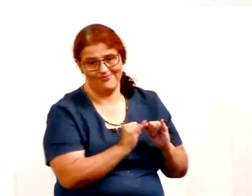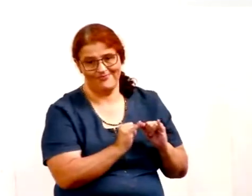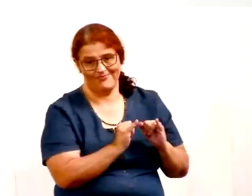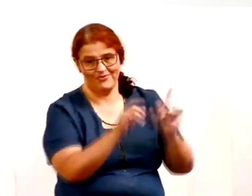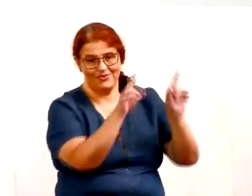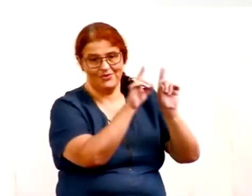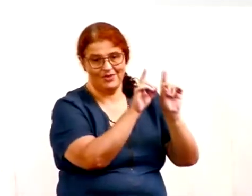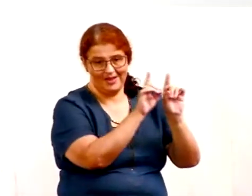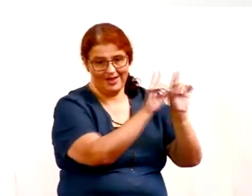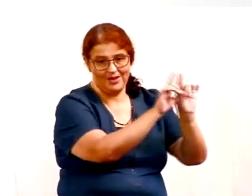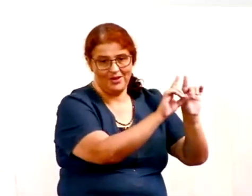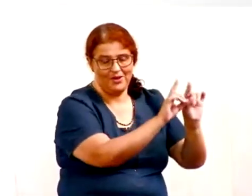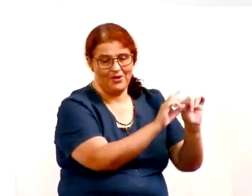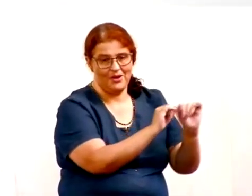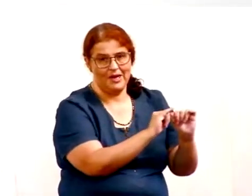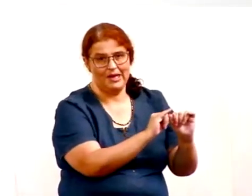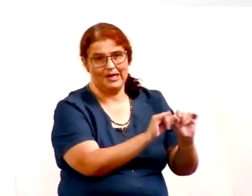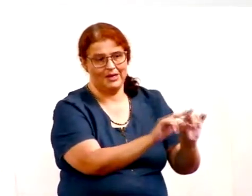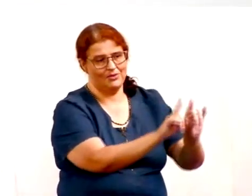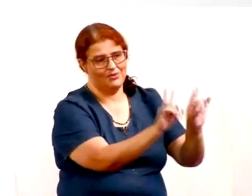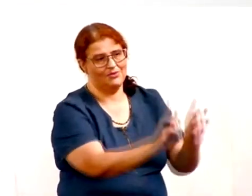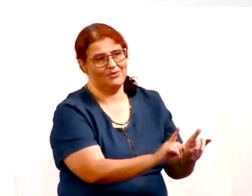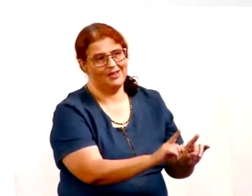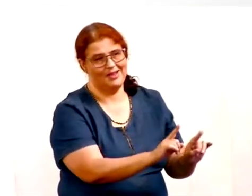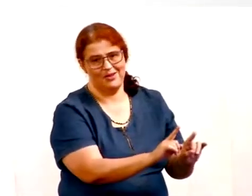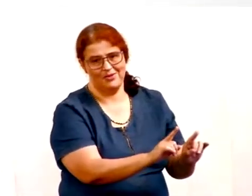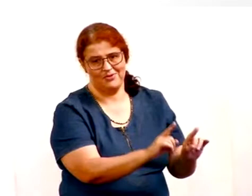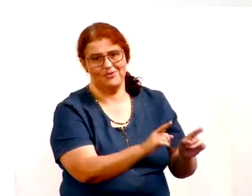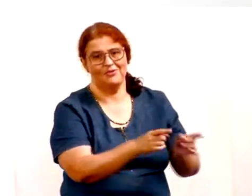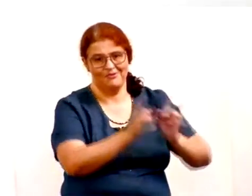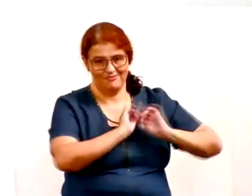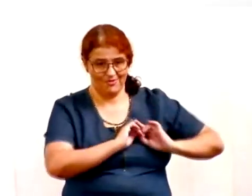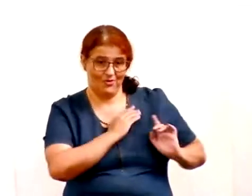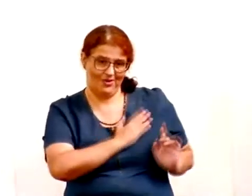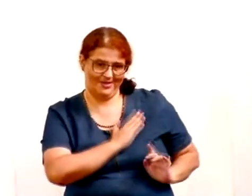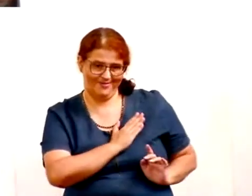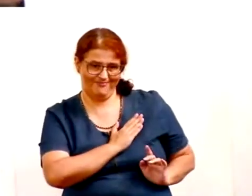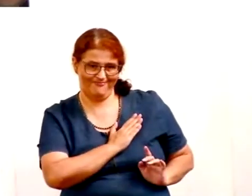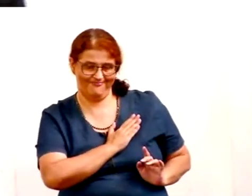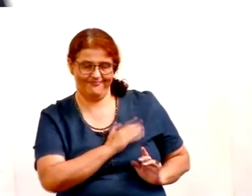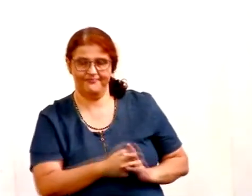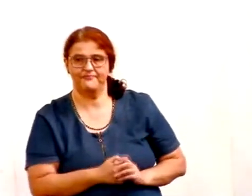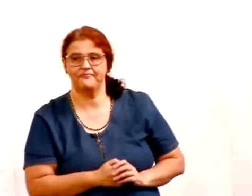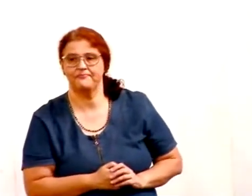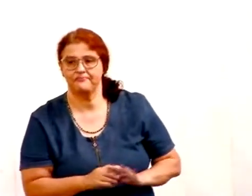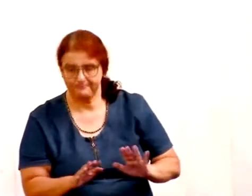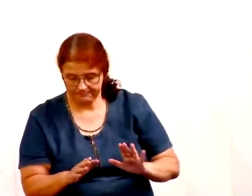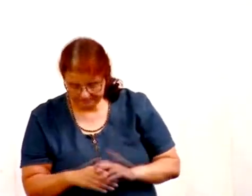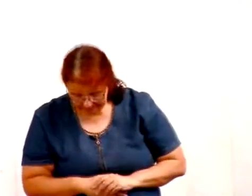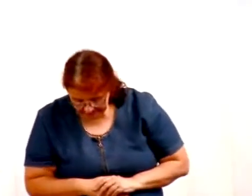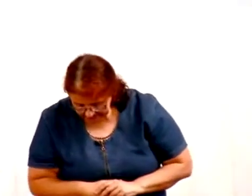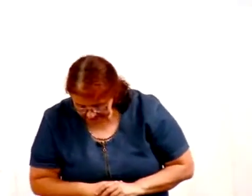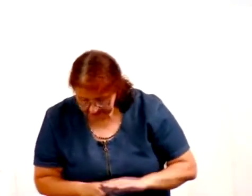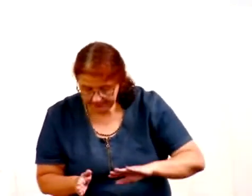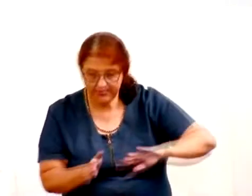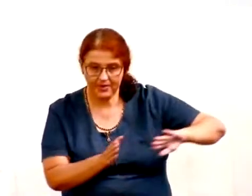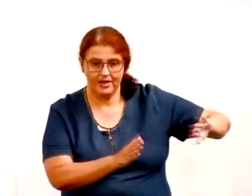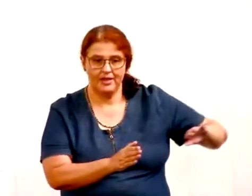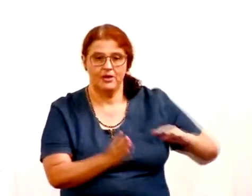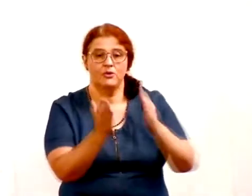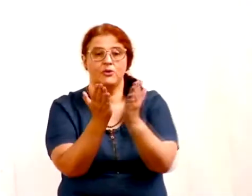Uma advertência contra a idolatria. Para advertir os crentes ali de